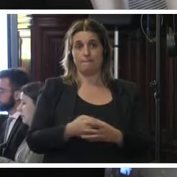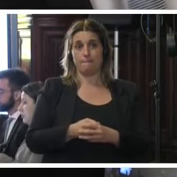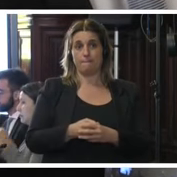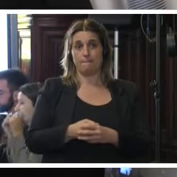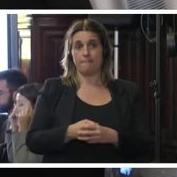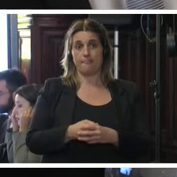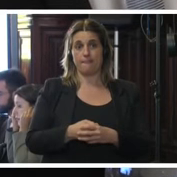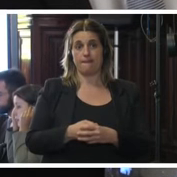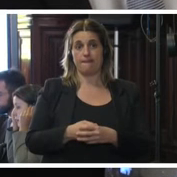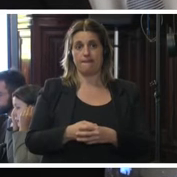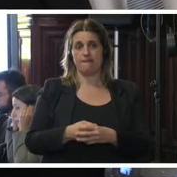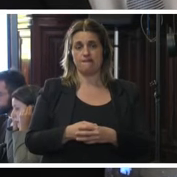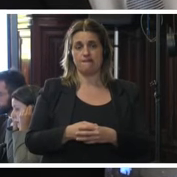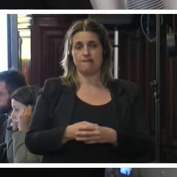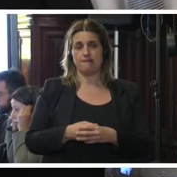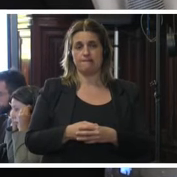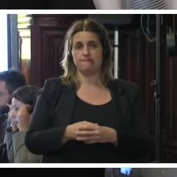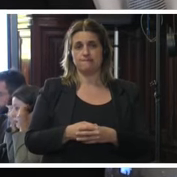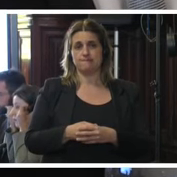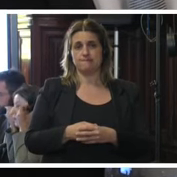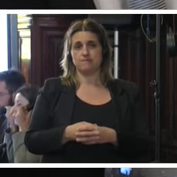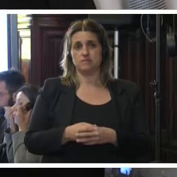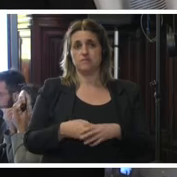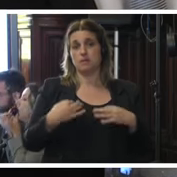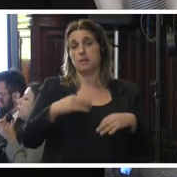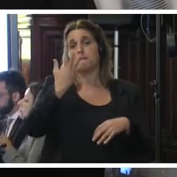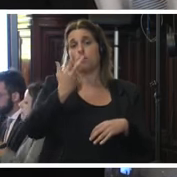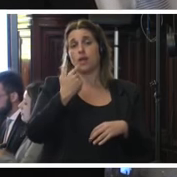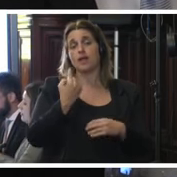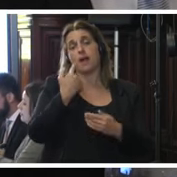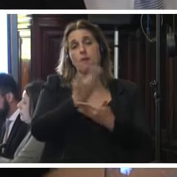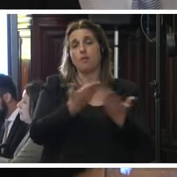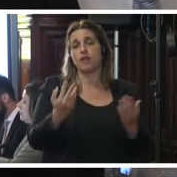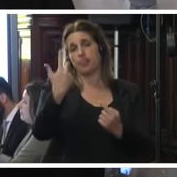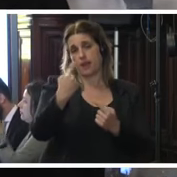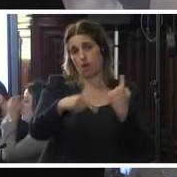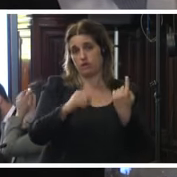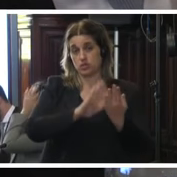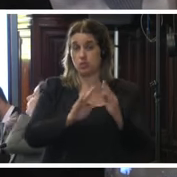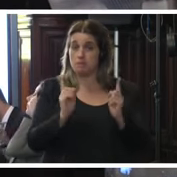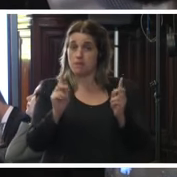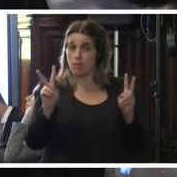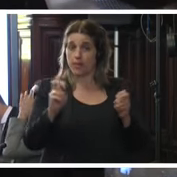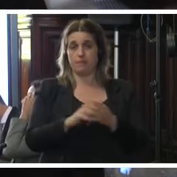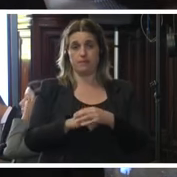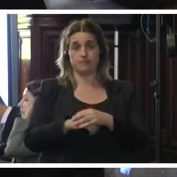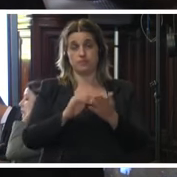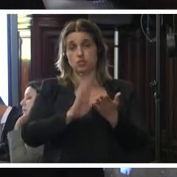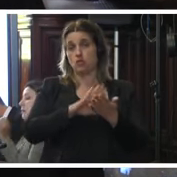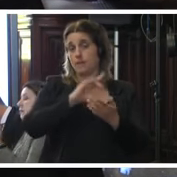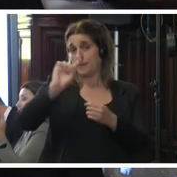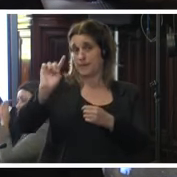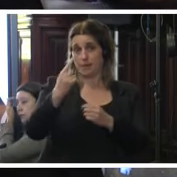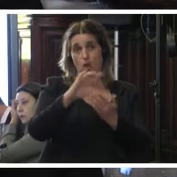de apresentar rapidamente três aspectos deste assunto. Noções sobre o modelo de segurança cidadã implementado no